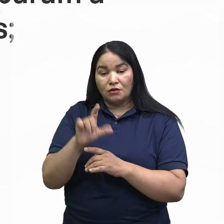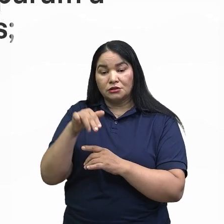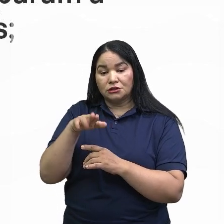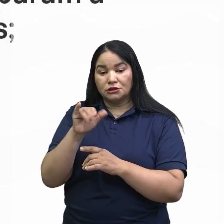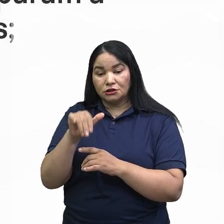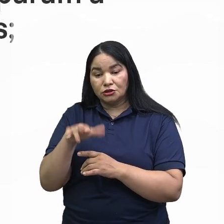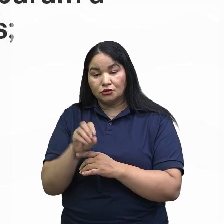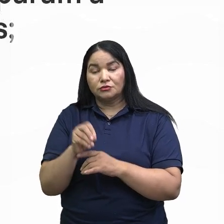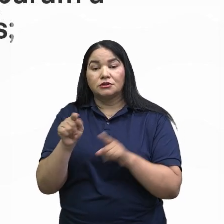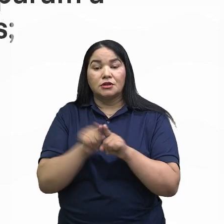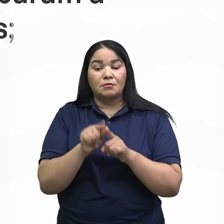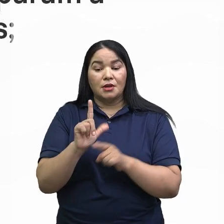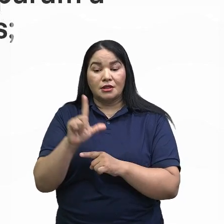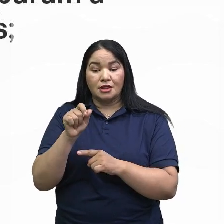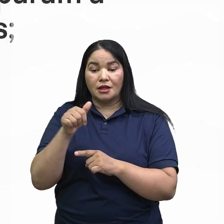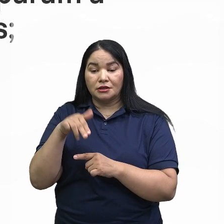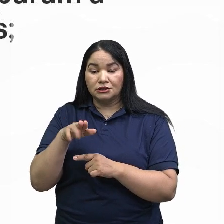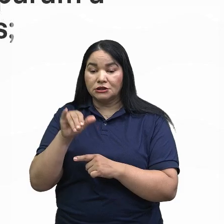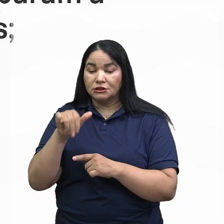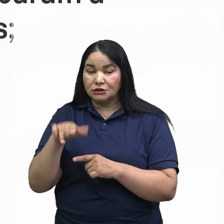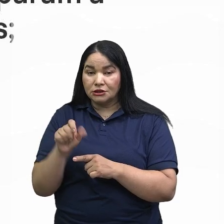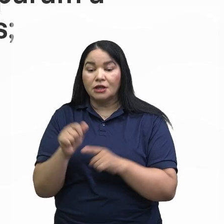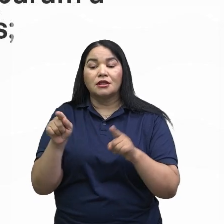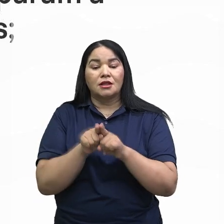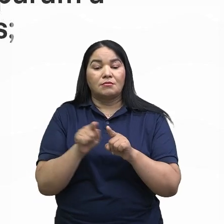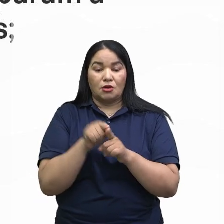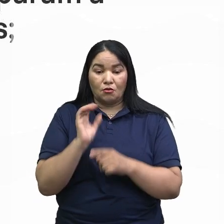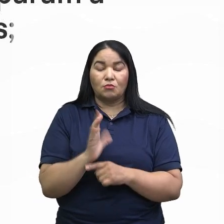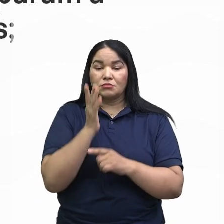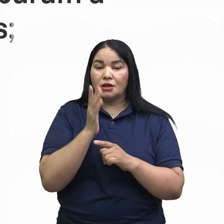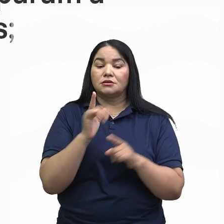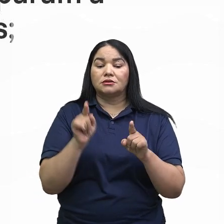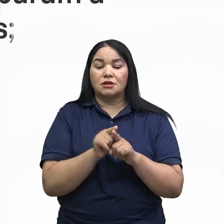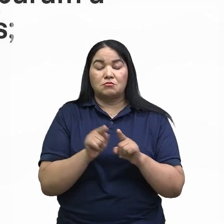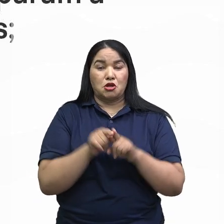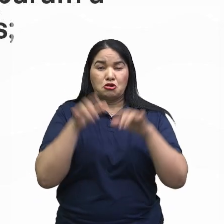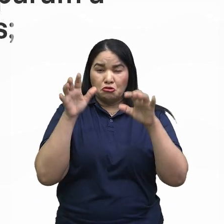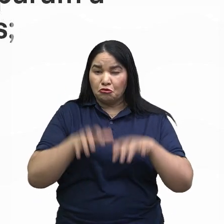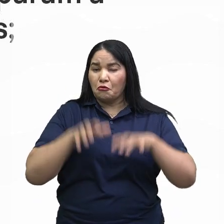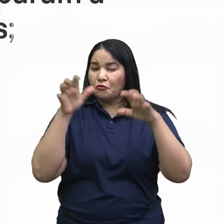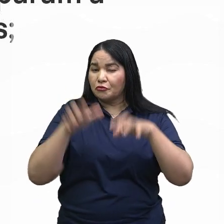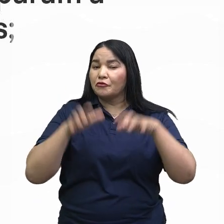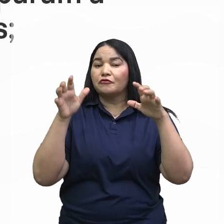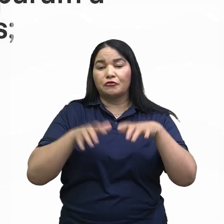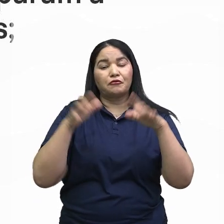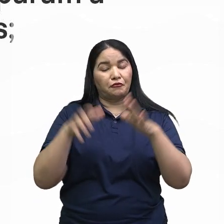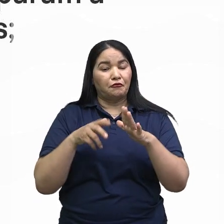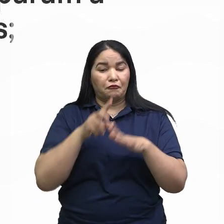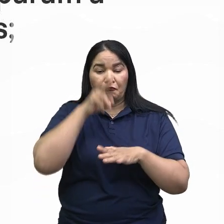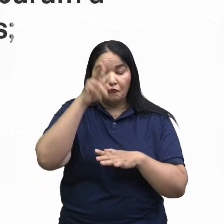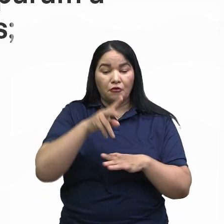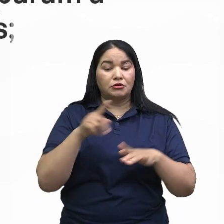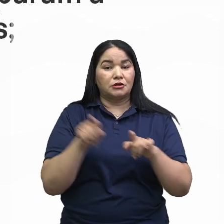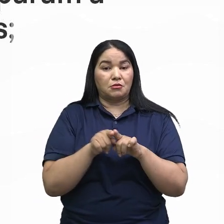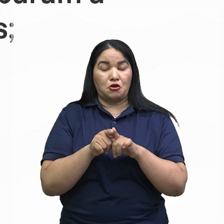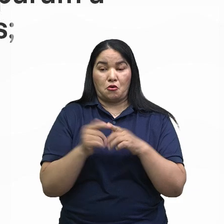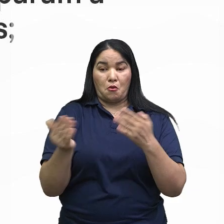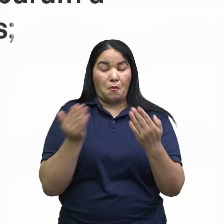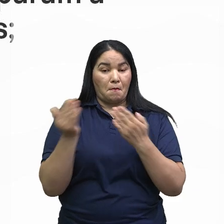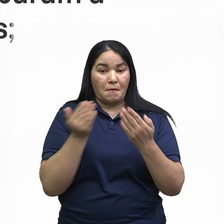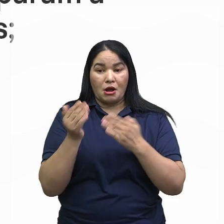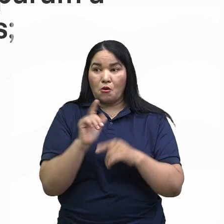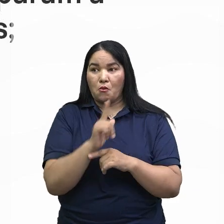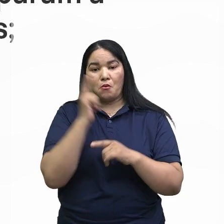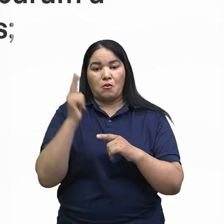se instalado com maior recorrência, chuvas muito volumosas que não se comparam a outras registradas